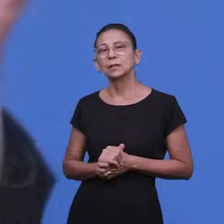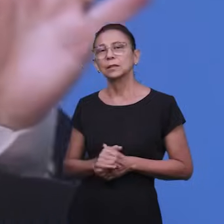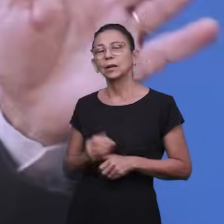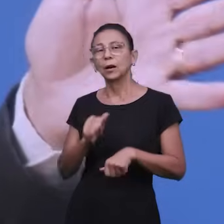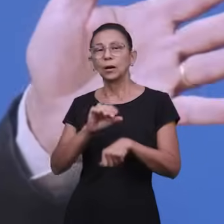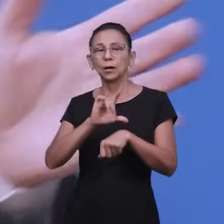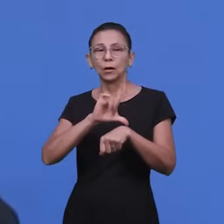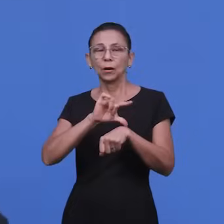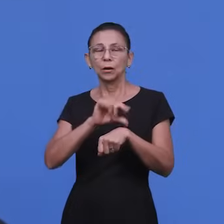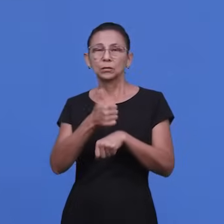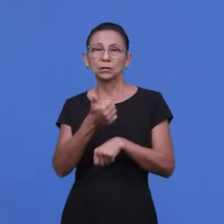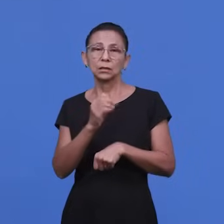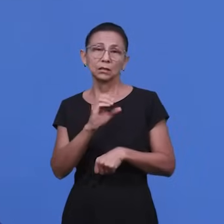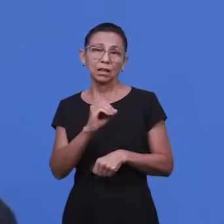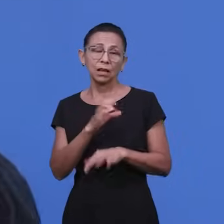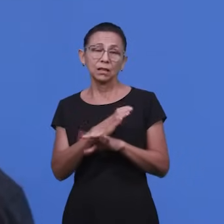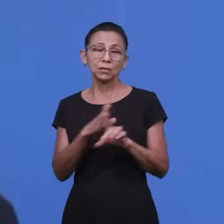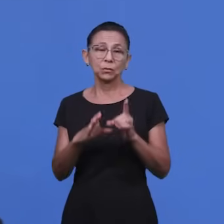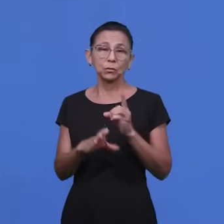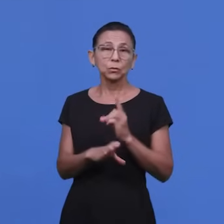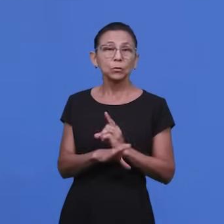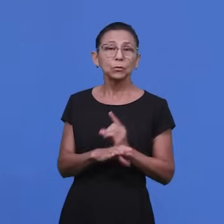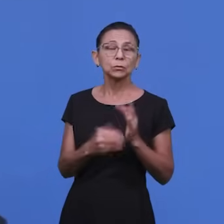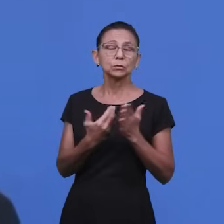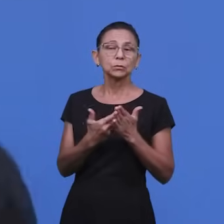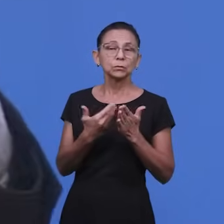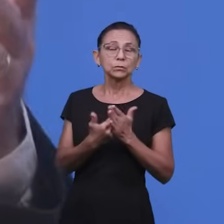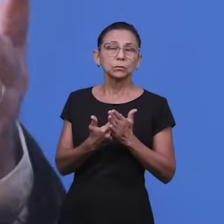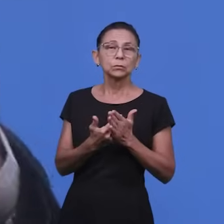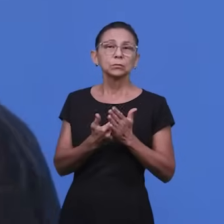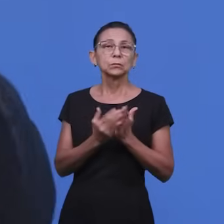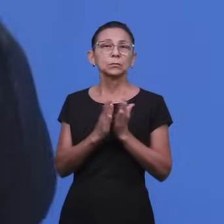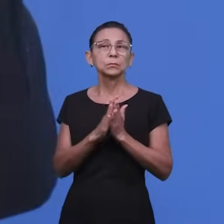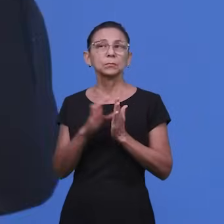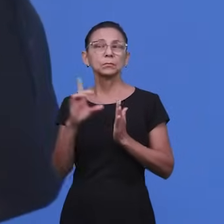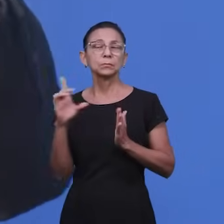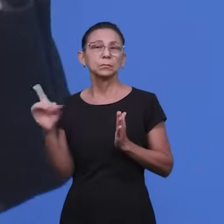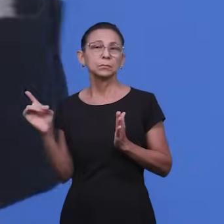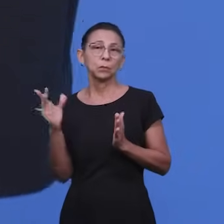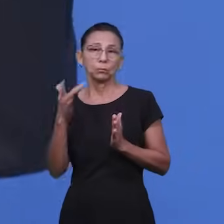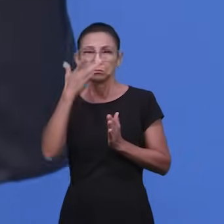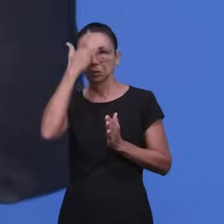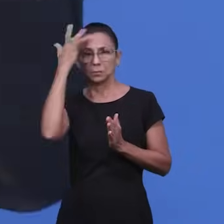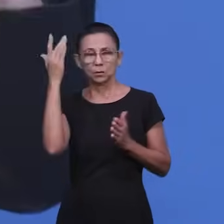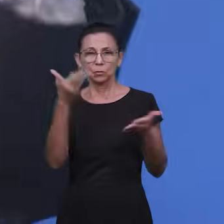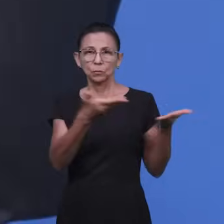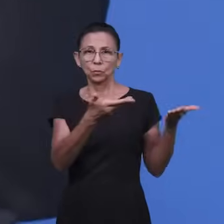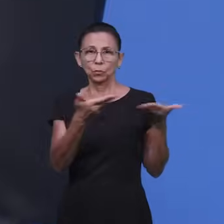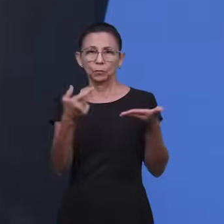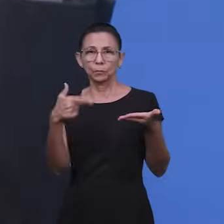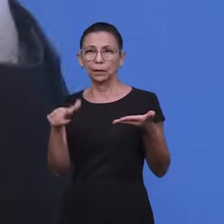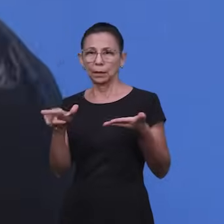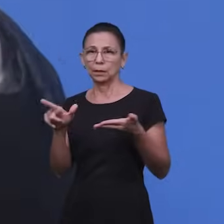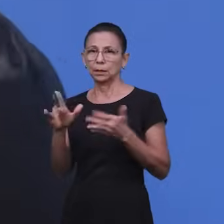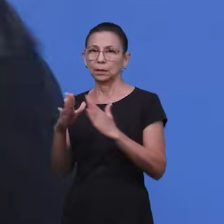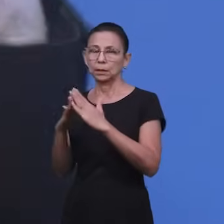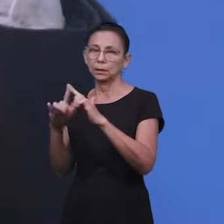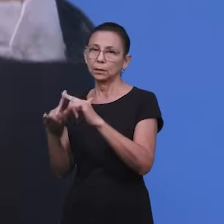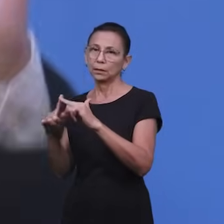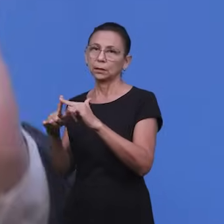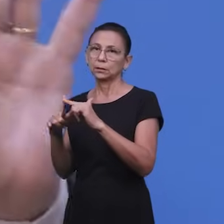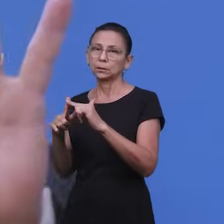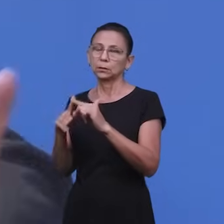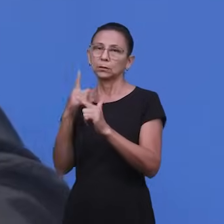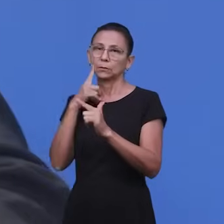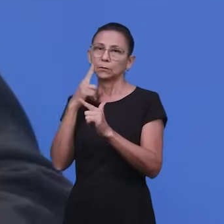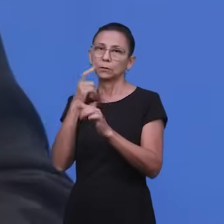alguém a convidou para assistir o culto em uma das nossas igrejas. Ela tinha um interesse fora de espiritual, ela tinha um